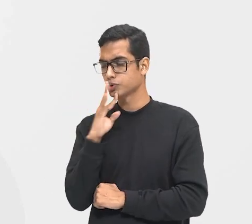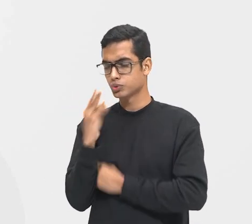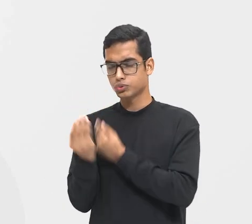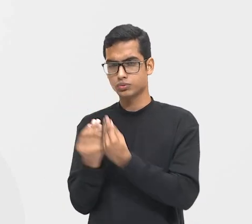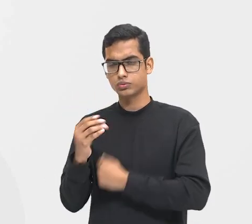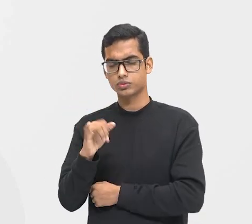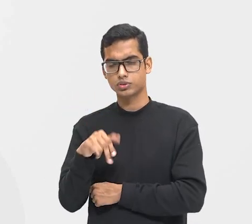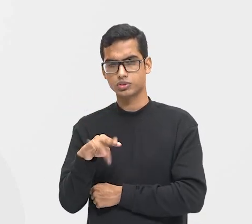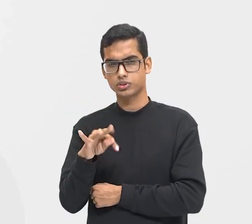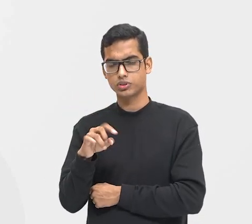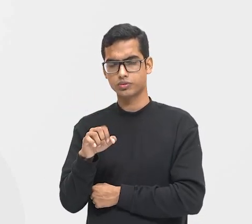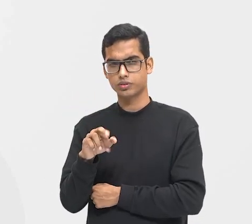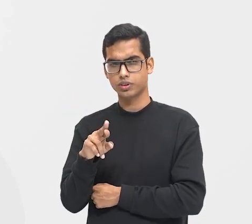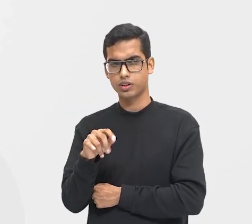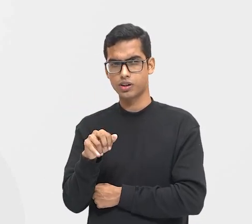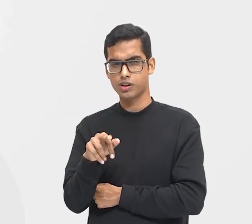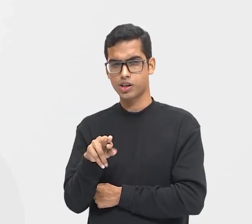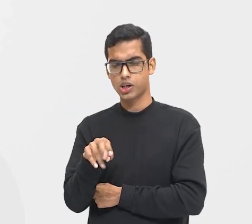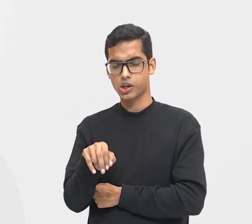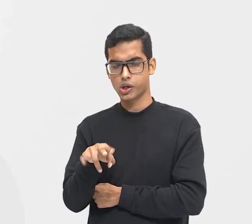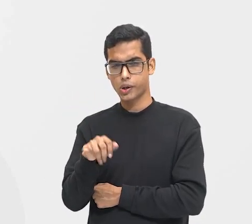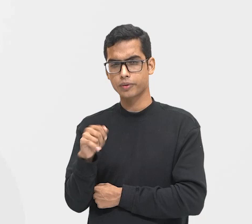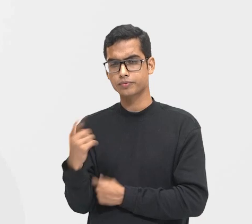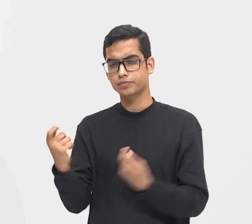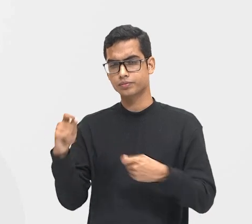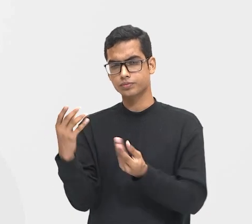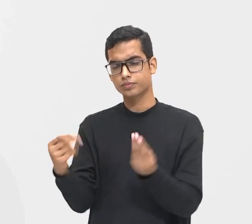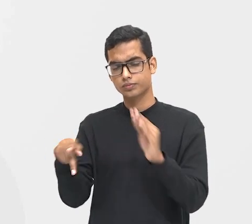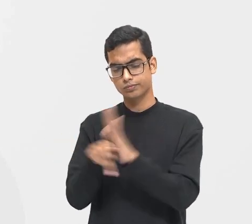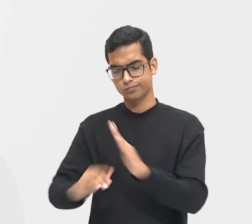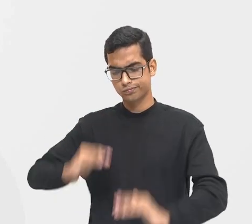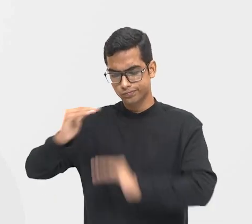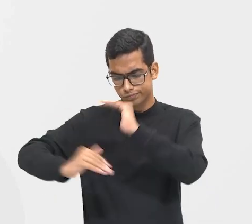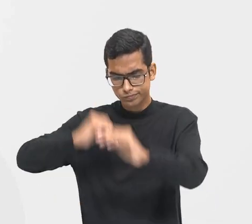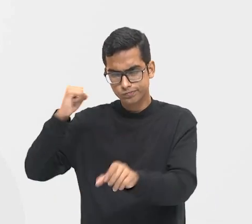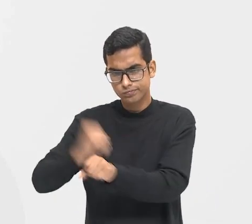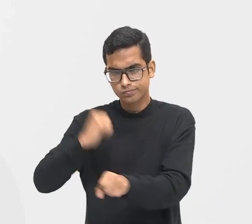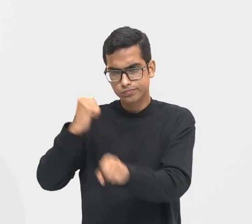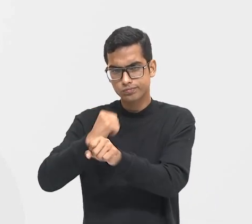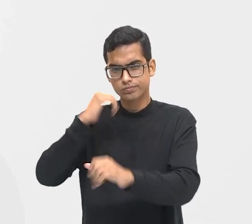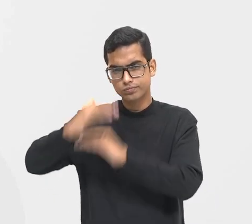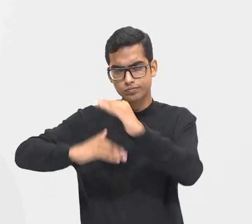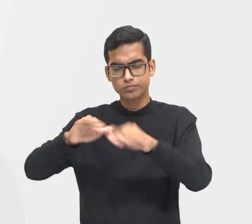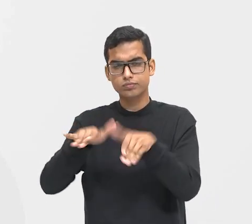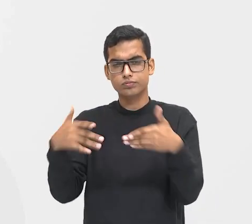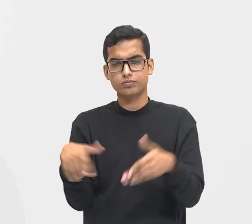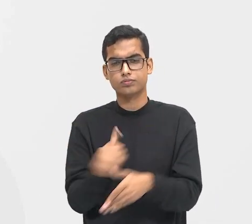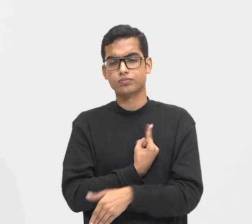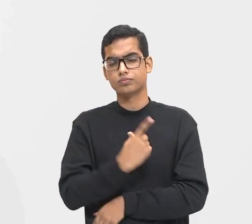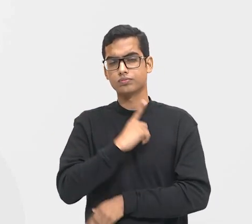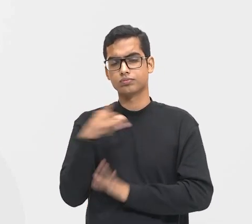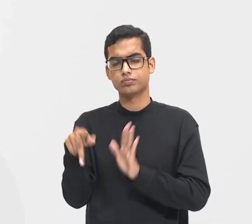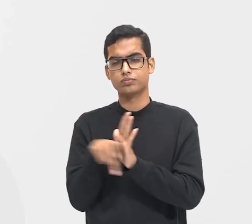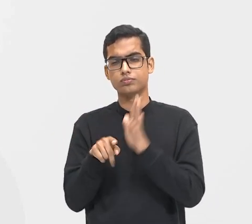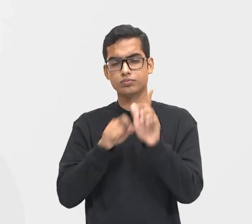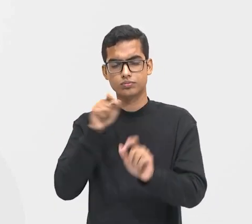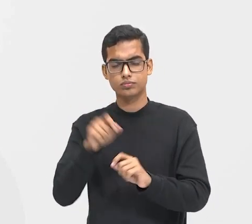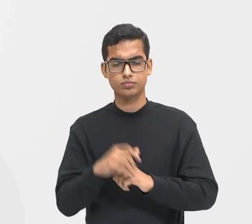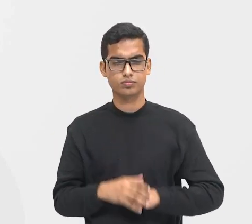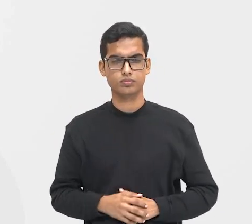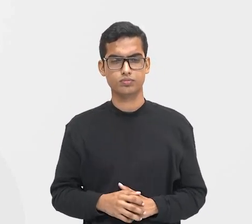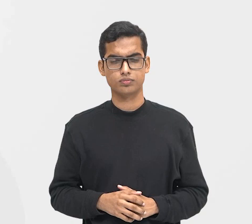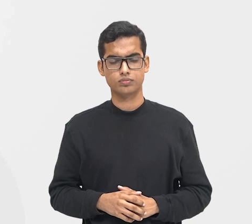chamada de interferência. A interferência ela pode ser construtiva, quando nós temos aí um